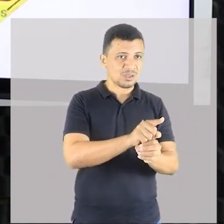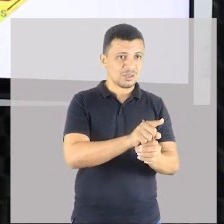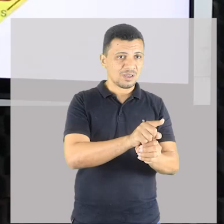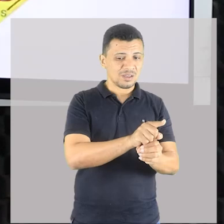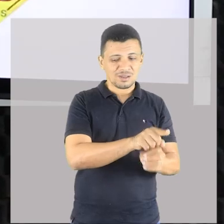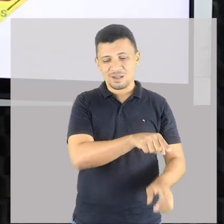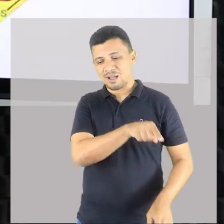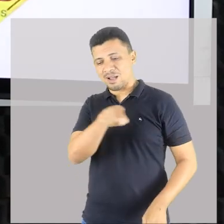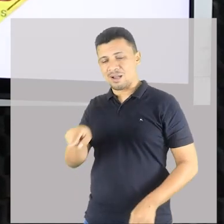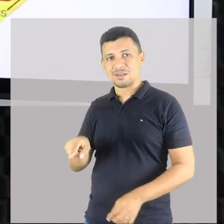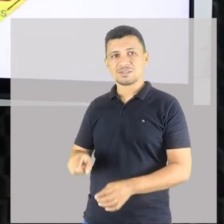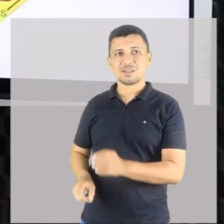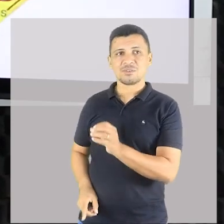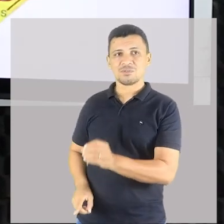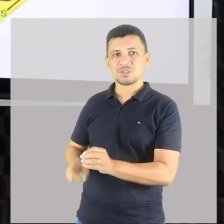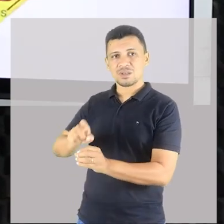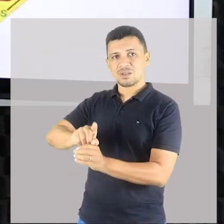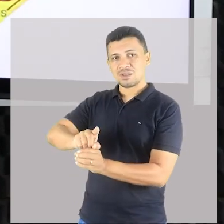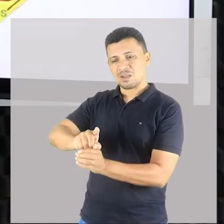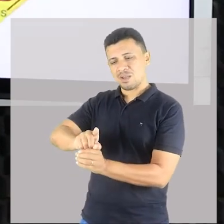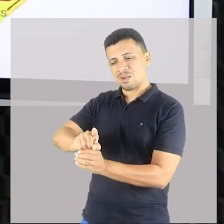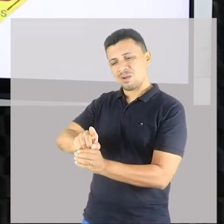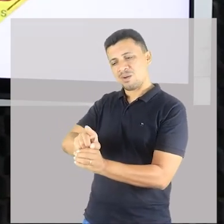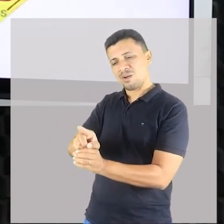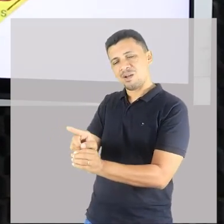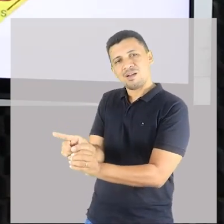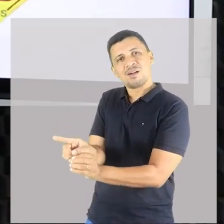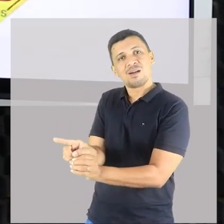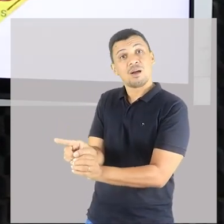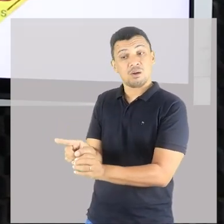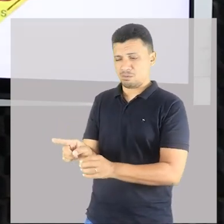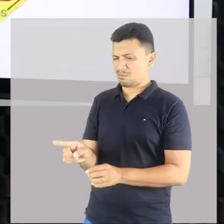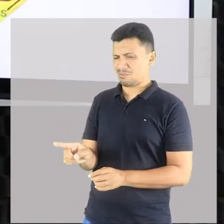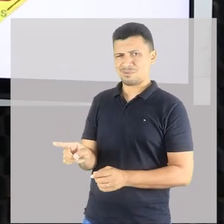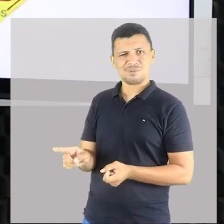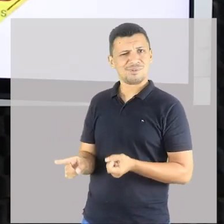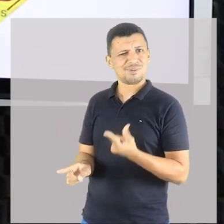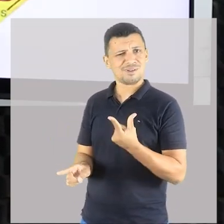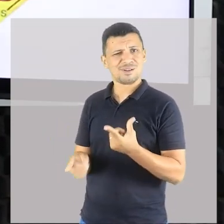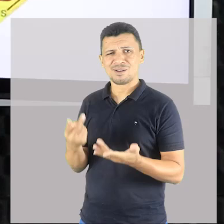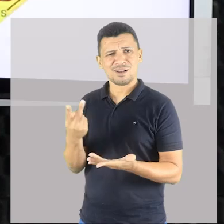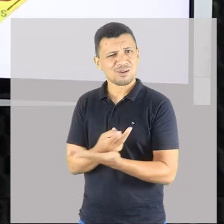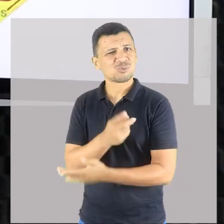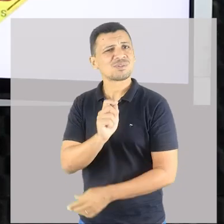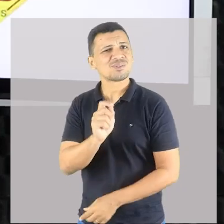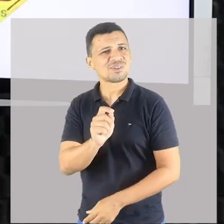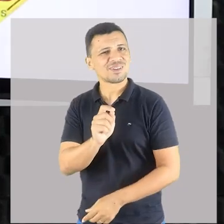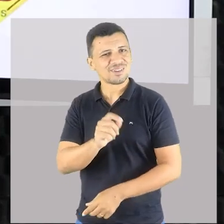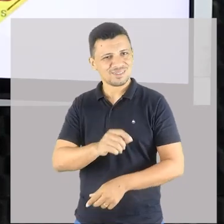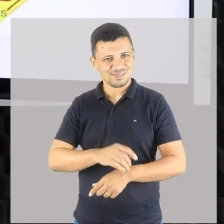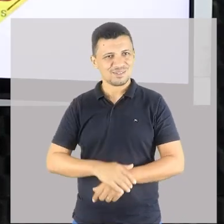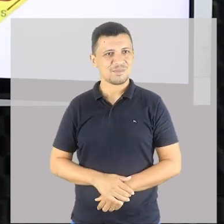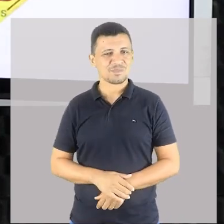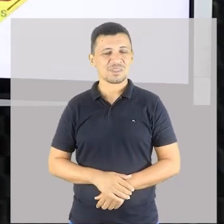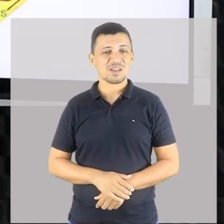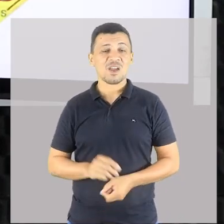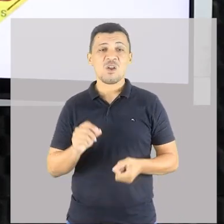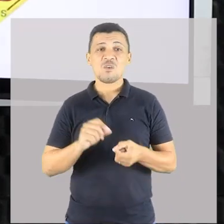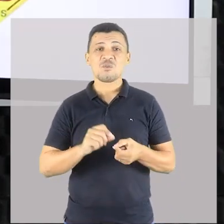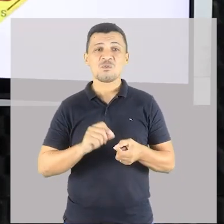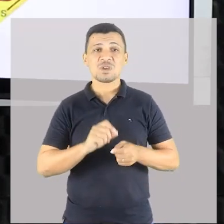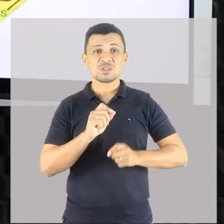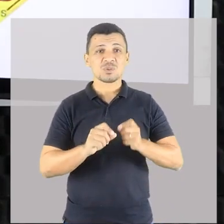ela estava para cá, né? Ela girou um pouquinho. Opa! O que aconteceu? Aí, o que ele fez?